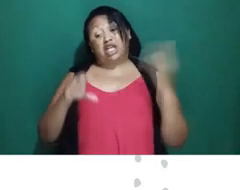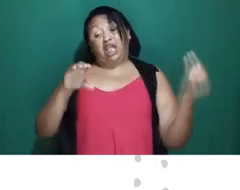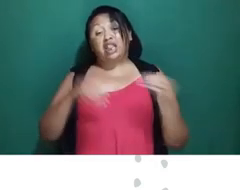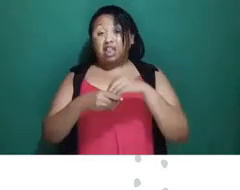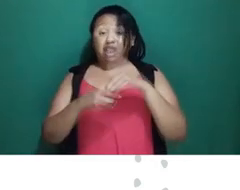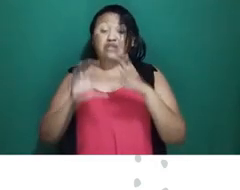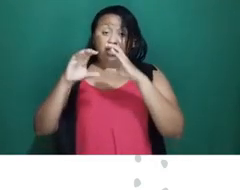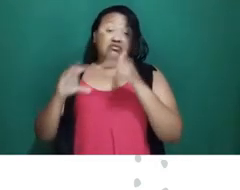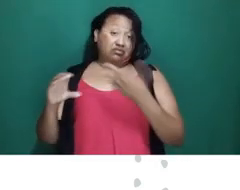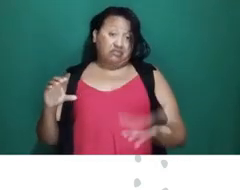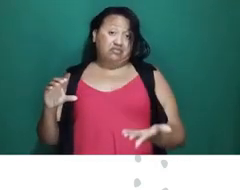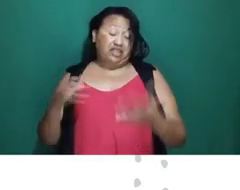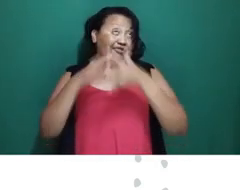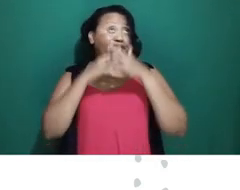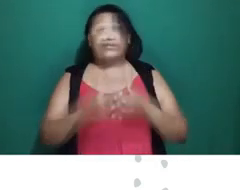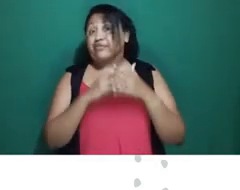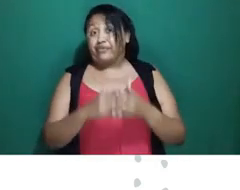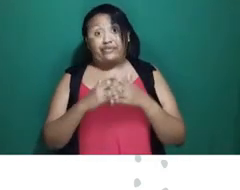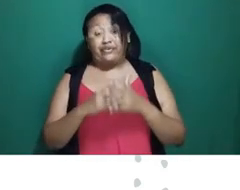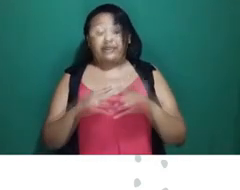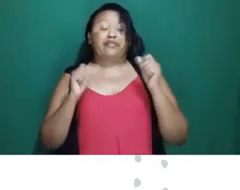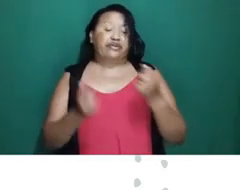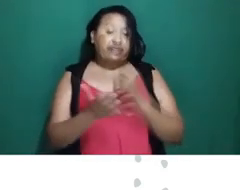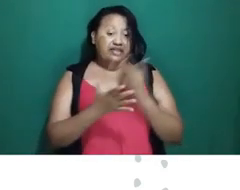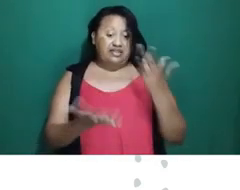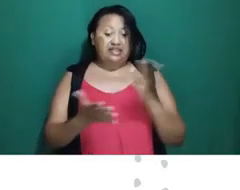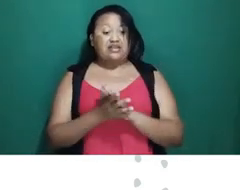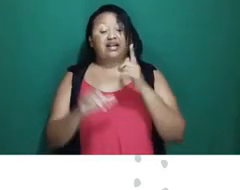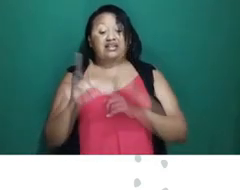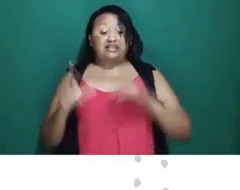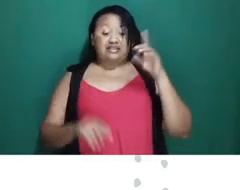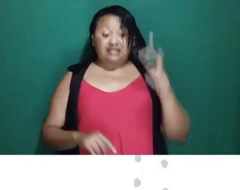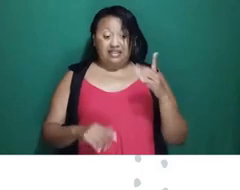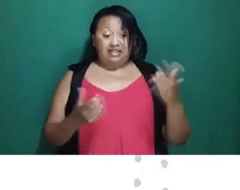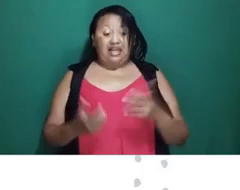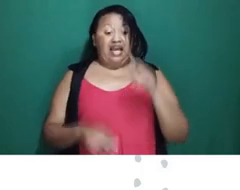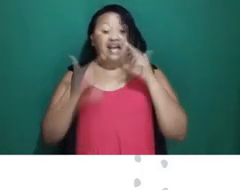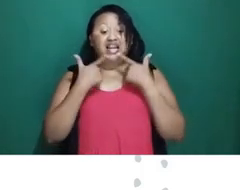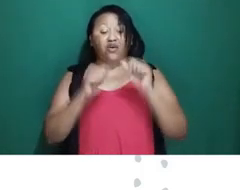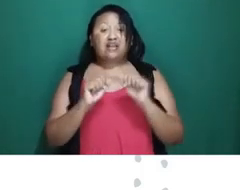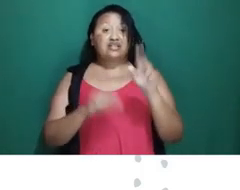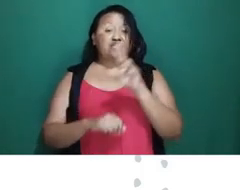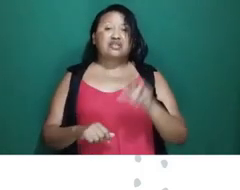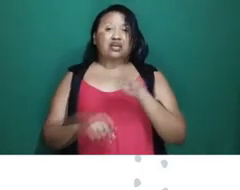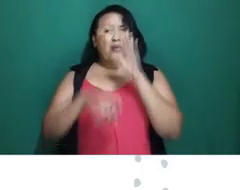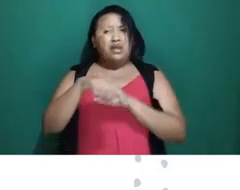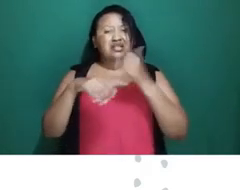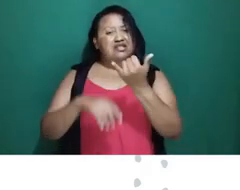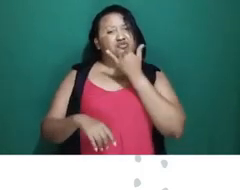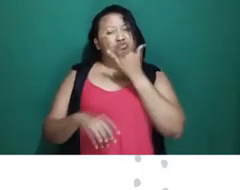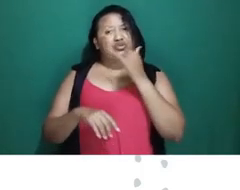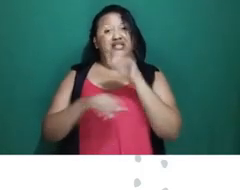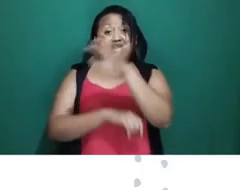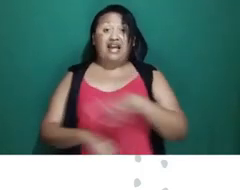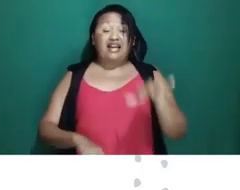de picanha né uma confusão que pode ocorrer aí a letra D fala que a linguagem utilizada no período de desculpa da